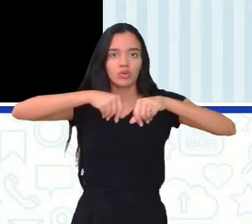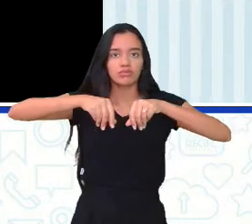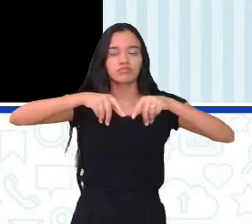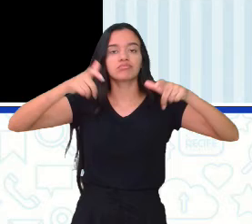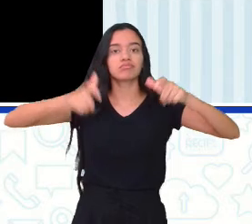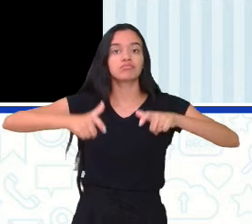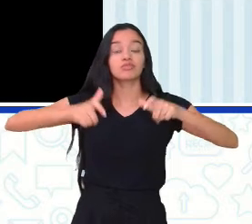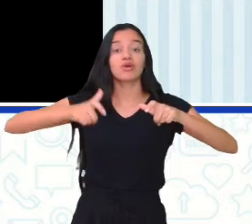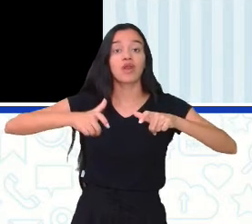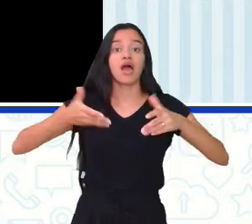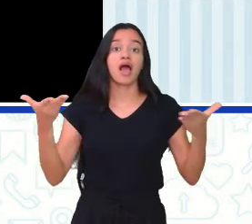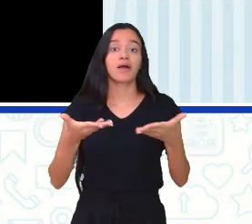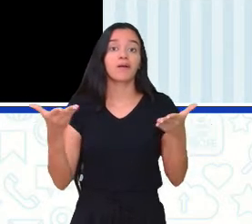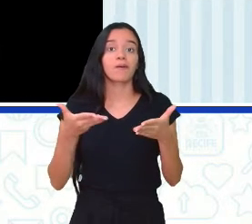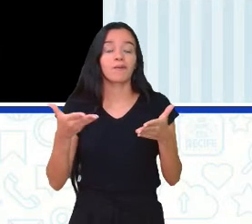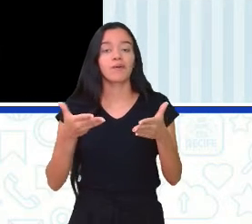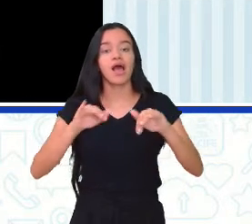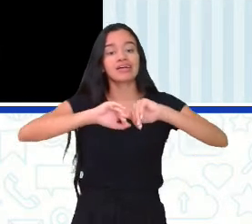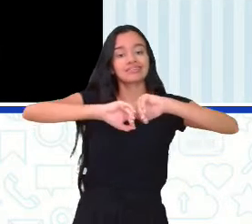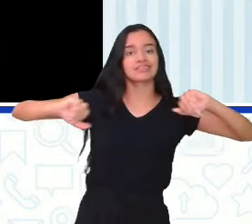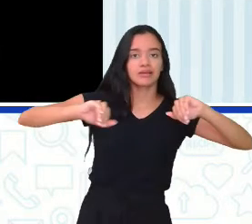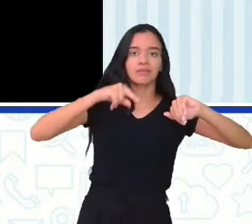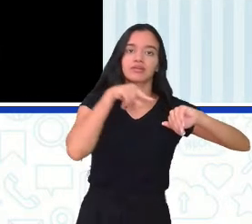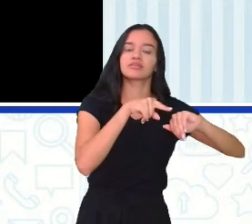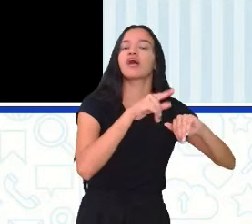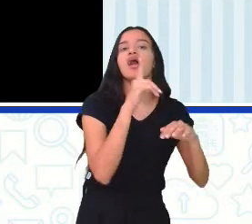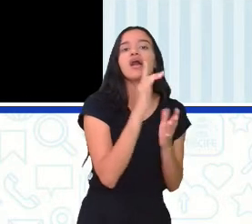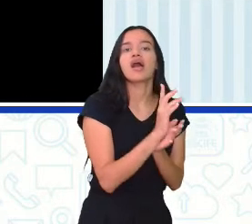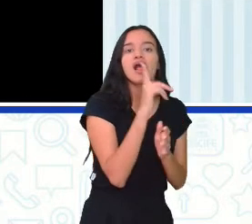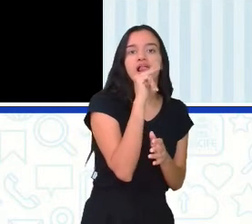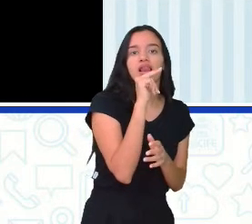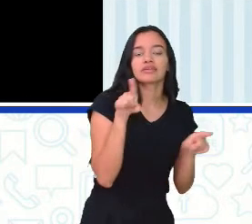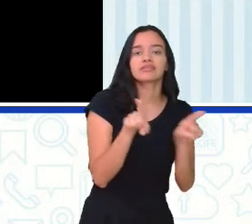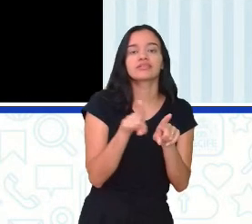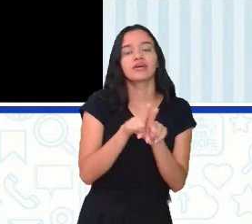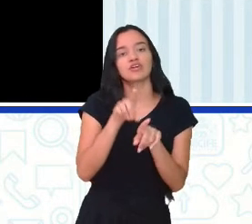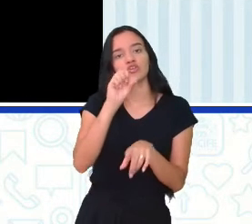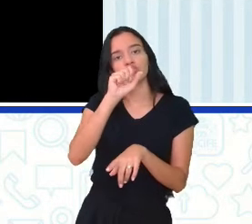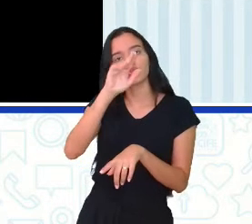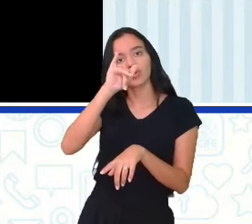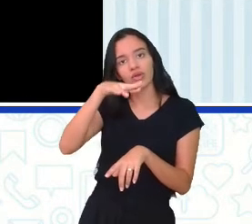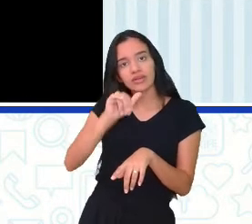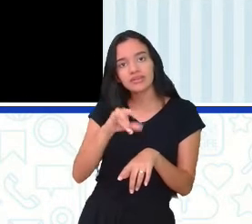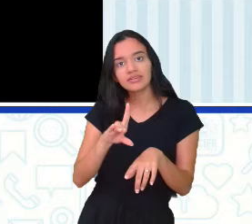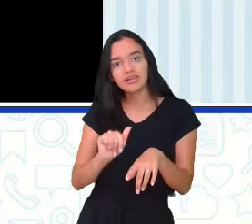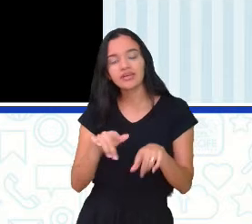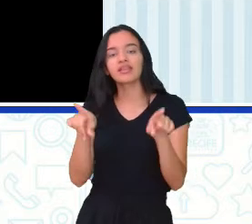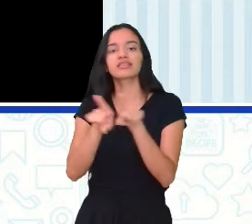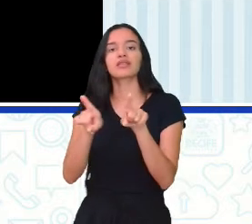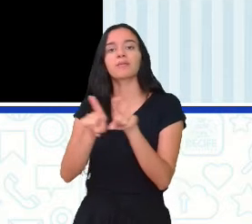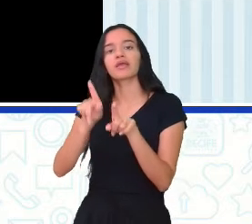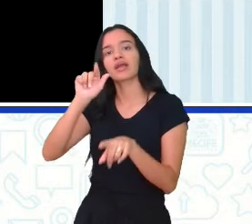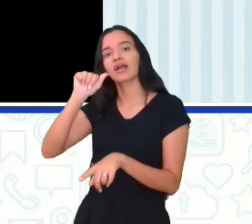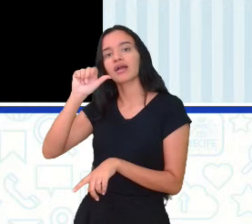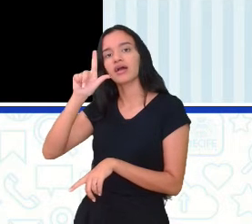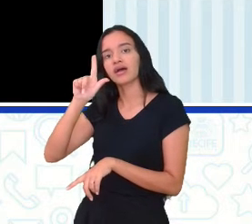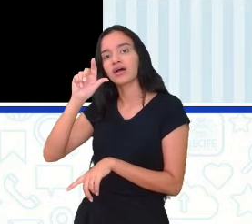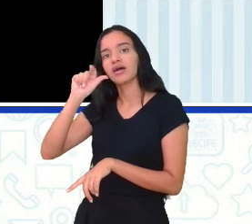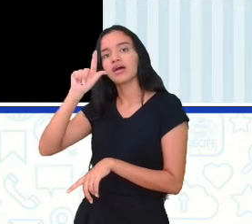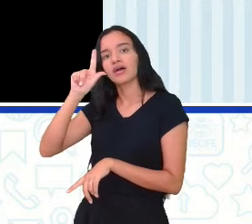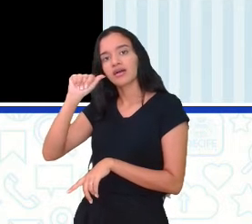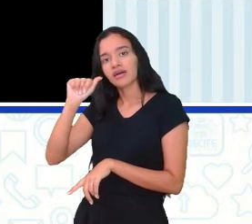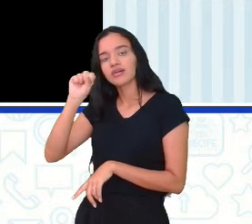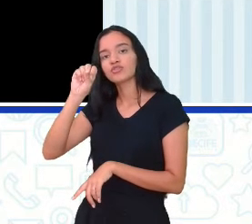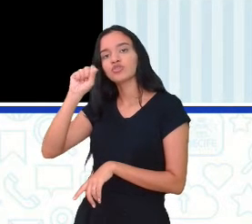a separação entre as partes líquida, sólida e gasosa. A parte líquida segue para o próximo tanque, a